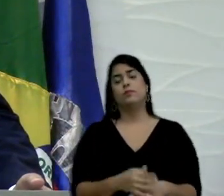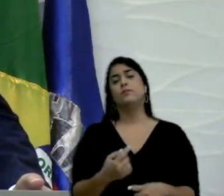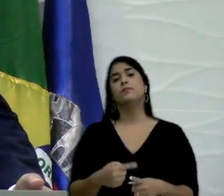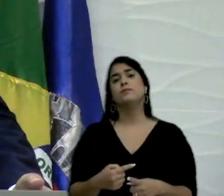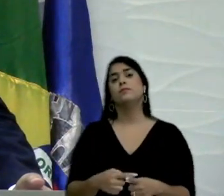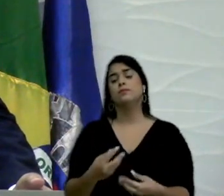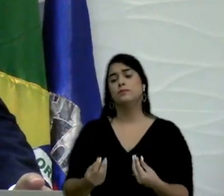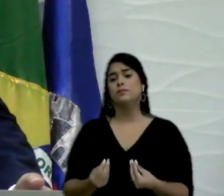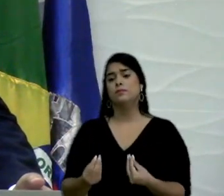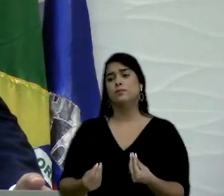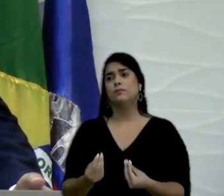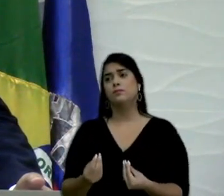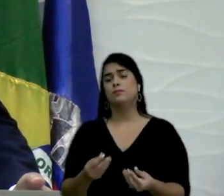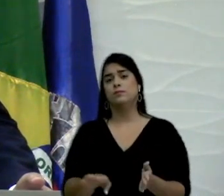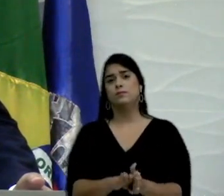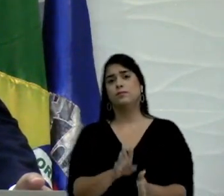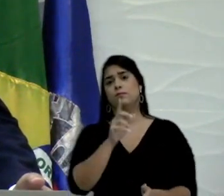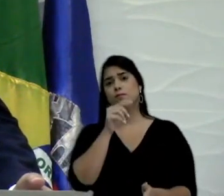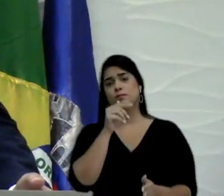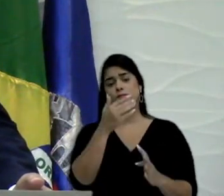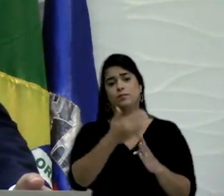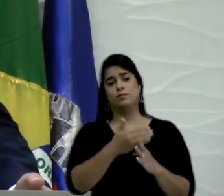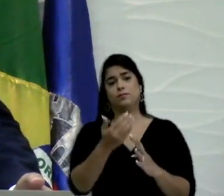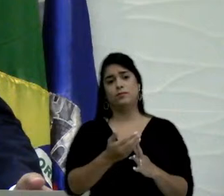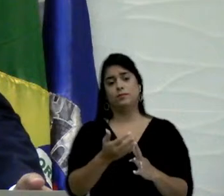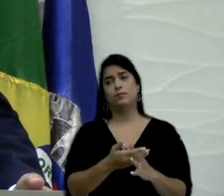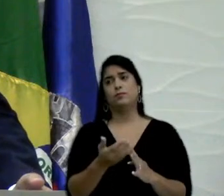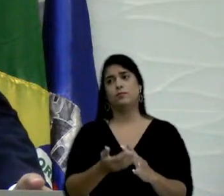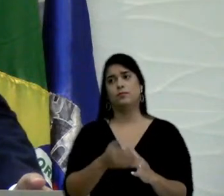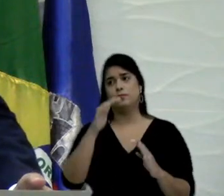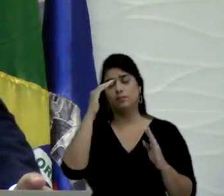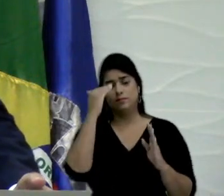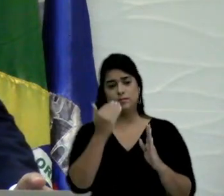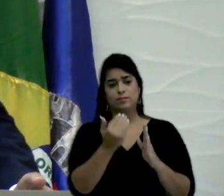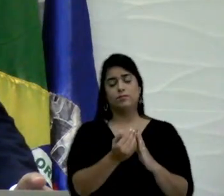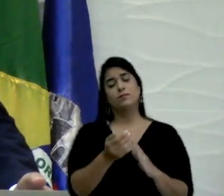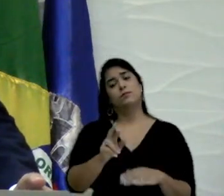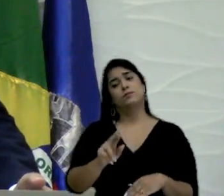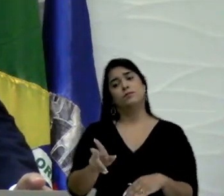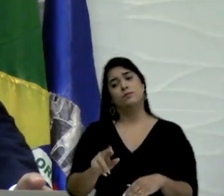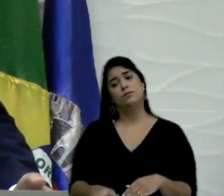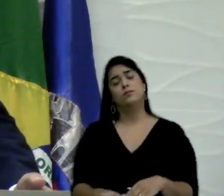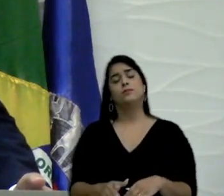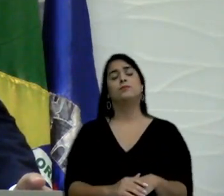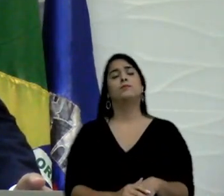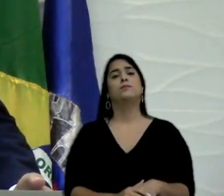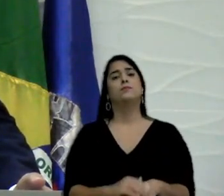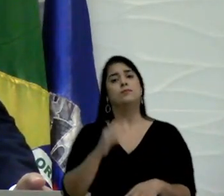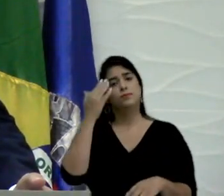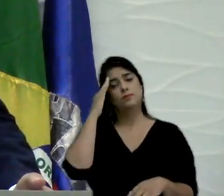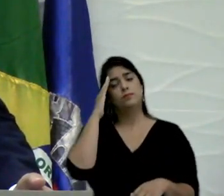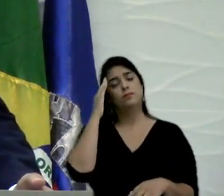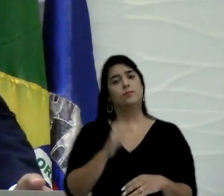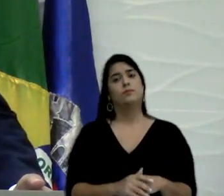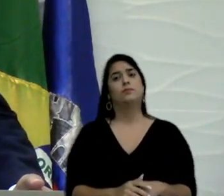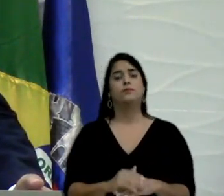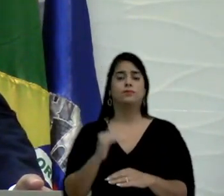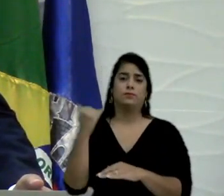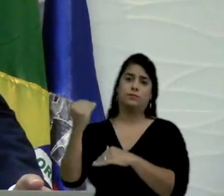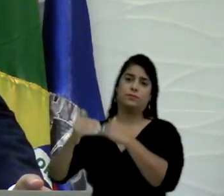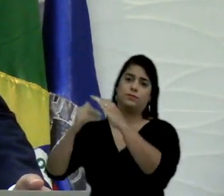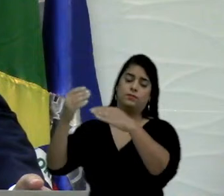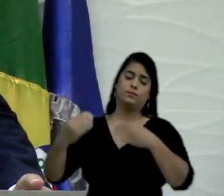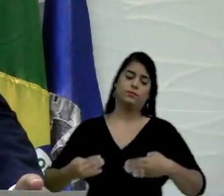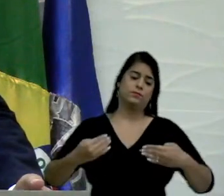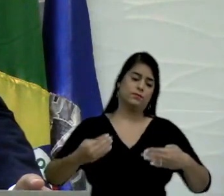como é a chegada de água pelo calendário se ele vai ser cumprido se ele não vai ser cumprido então é uma das dos grandes avanços que o ministério